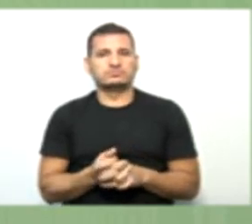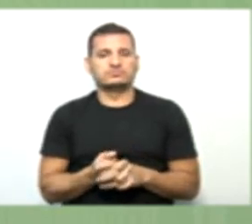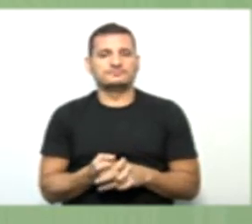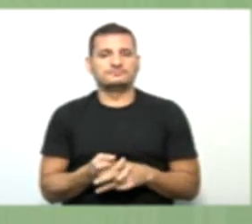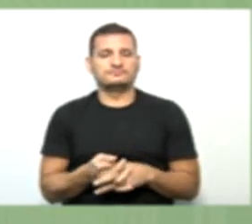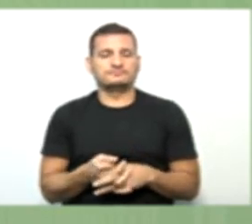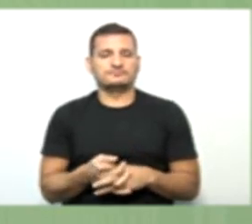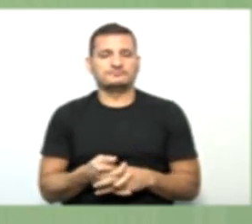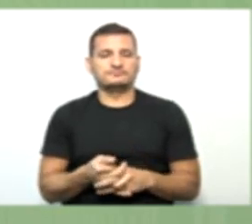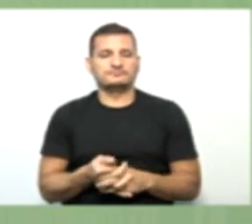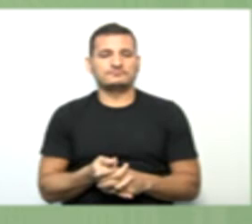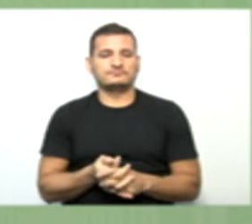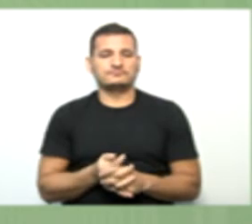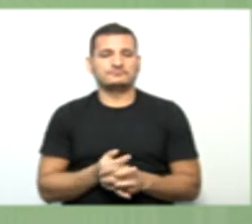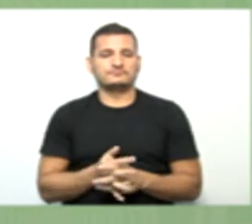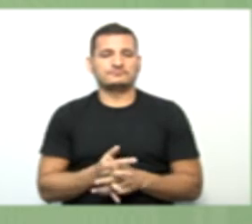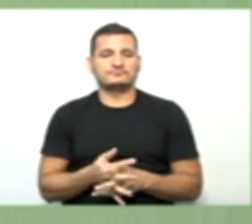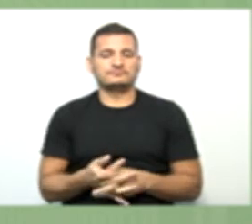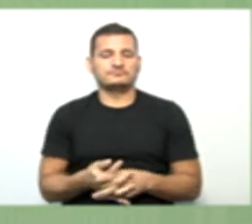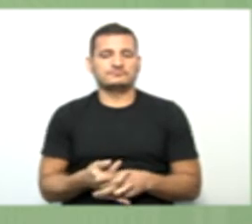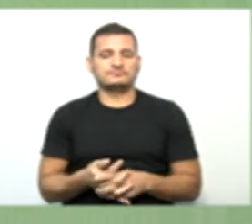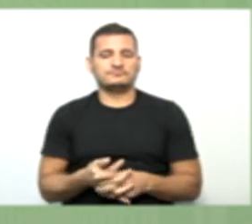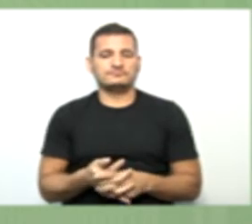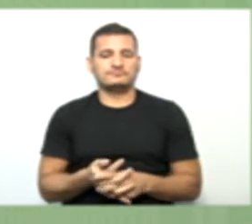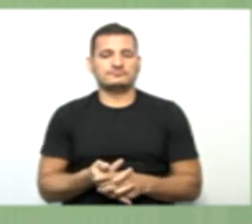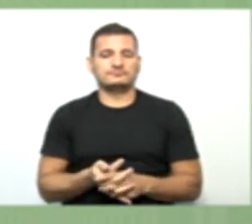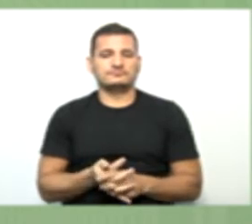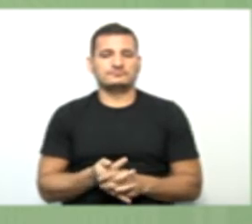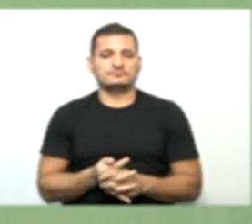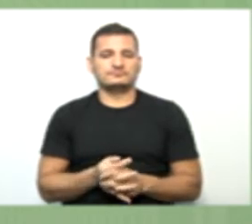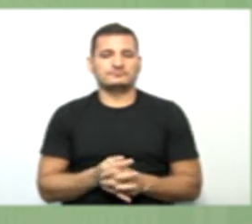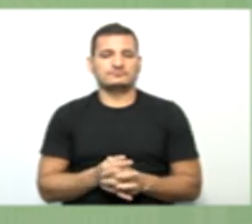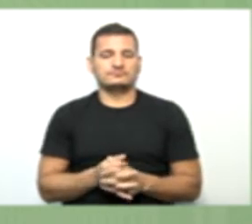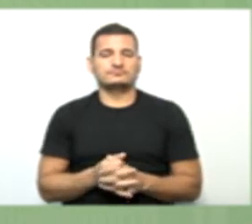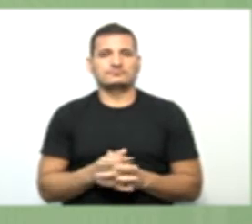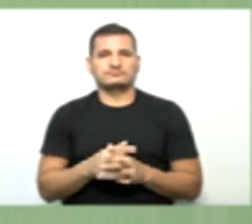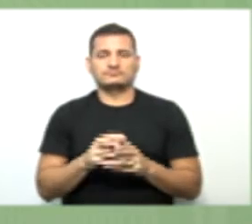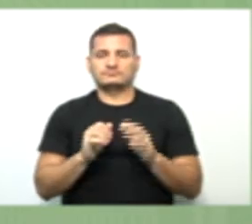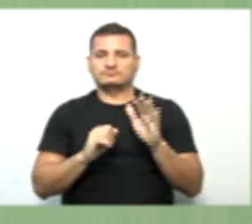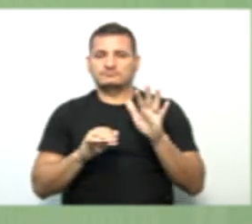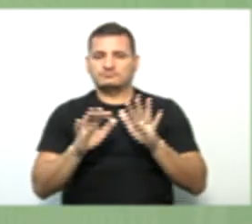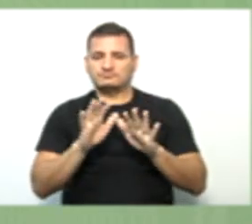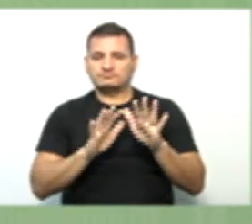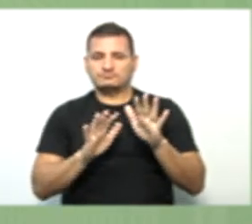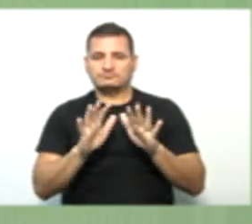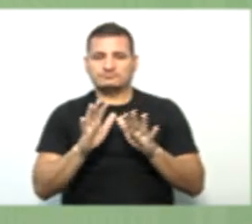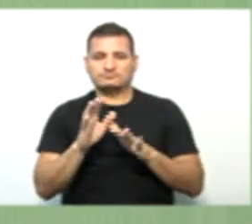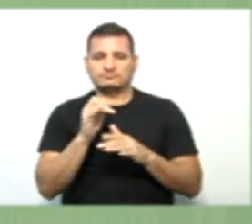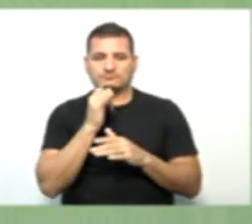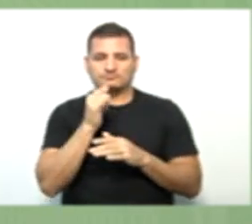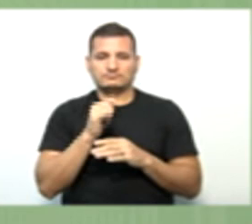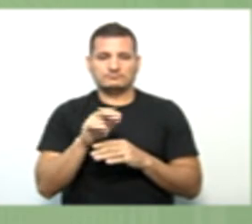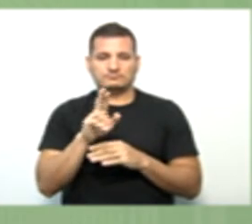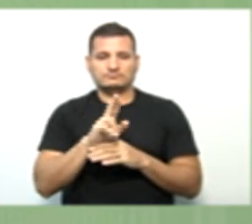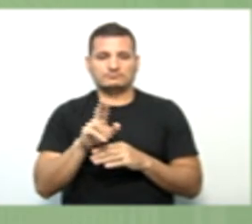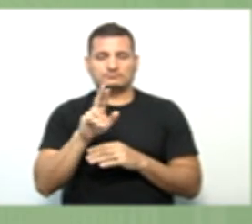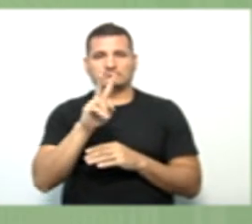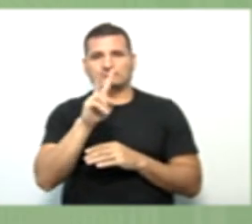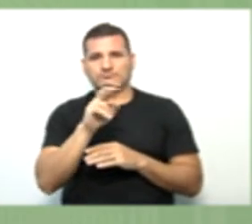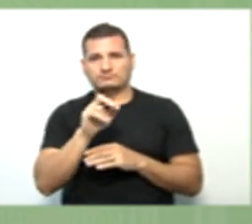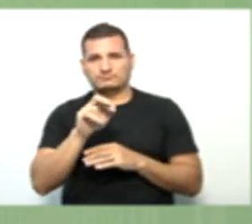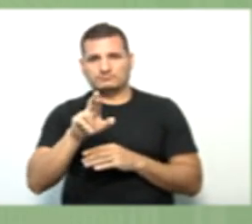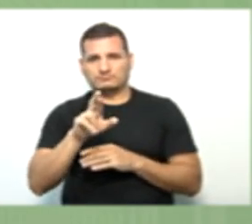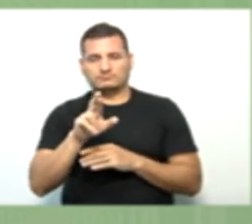ser vista no programa principal, certo? Então, temos que ter cuidado quando utilizamos variáveis globais